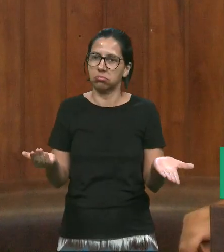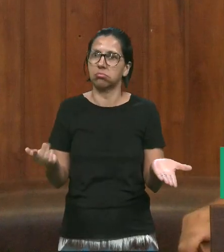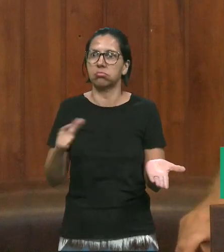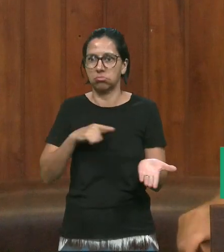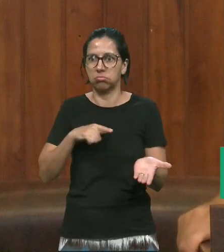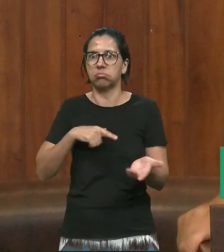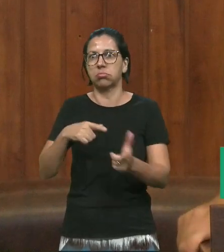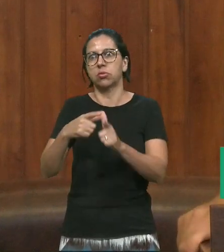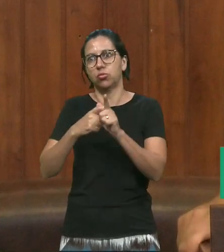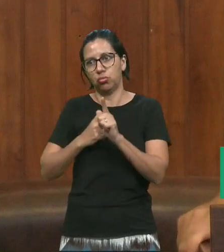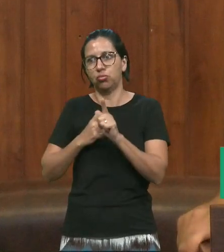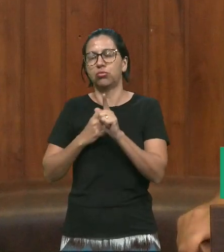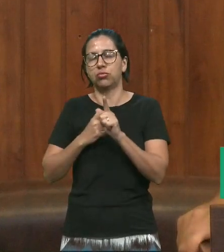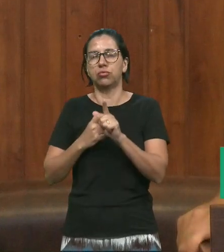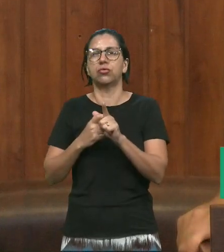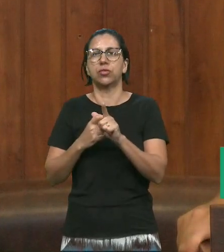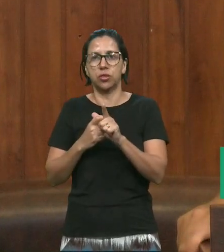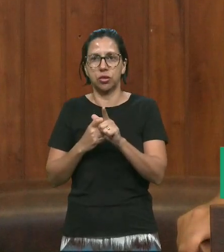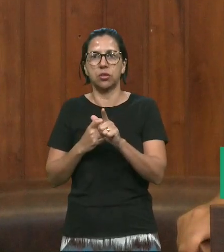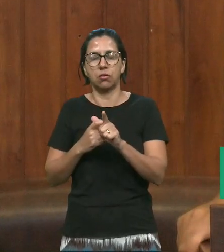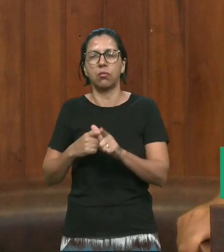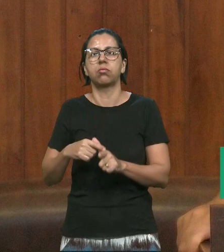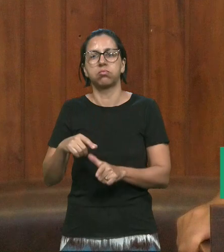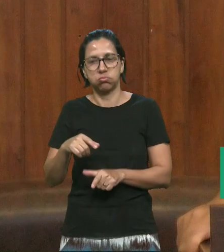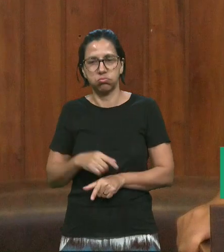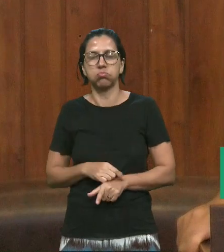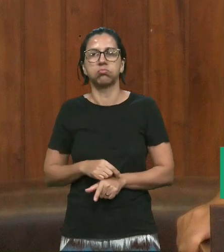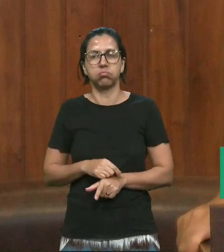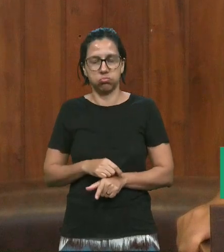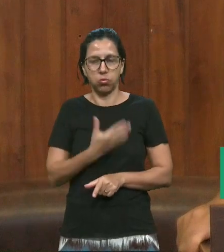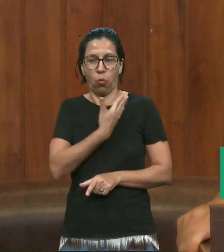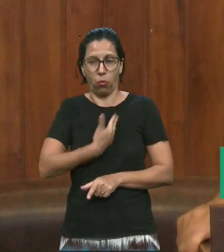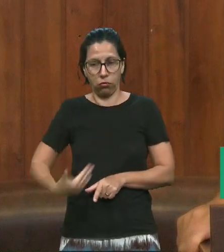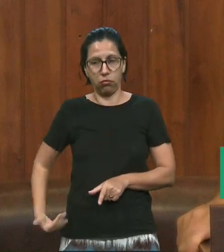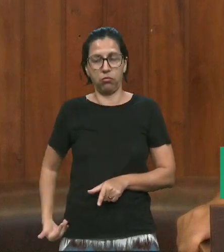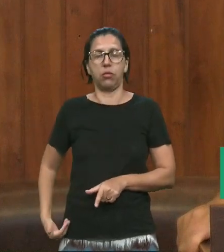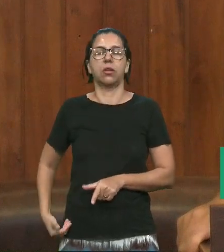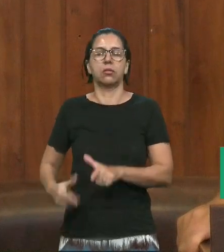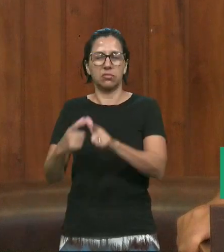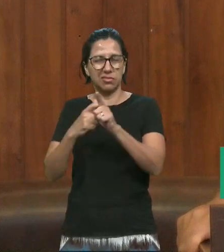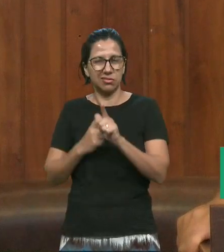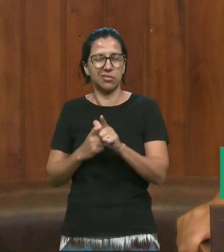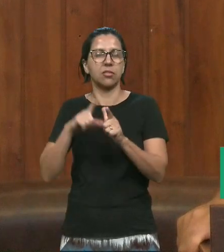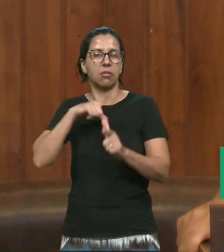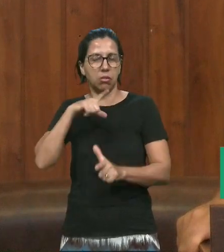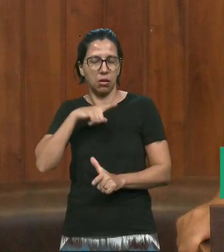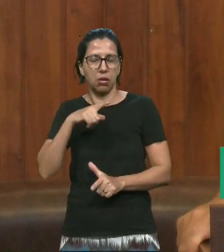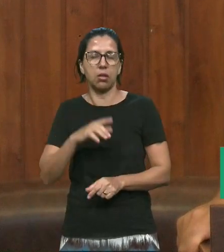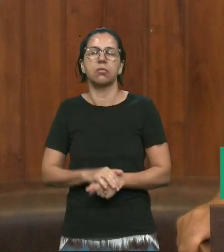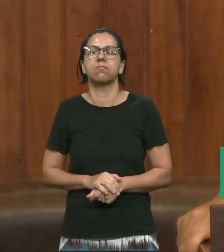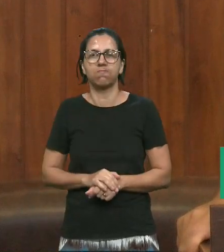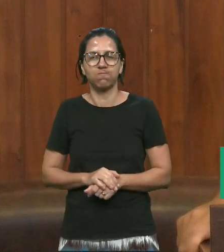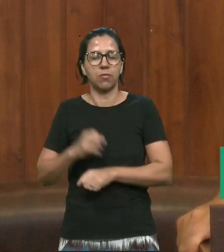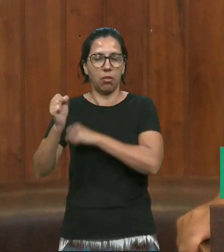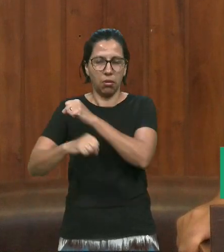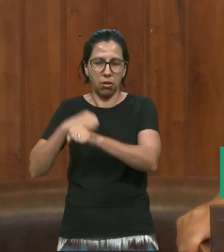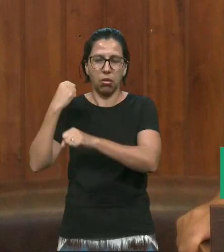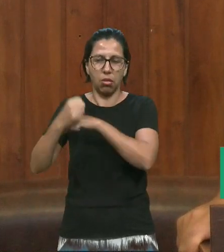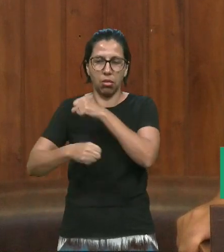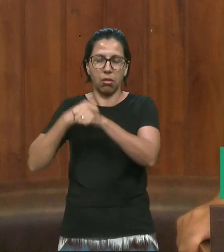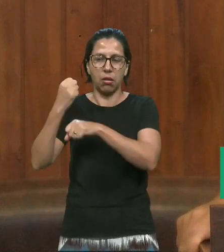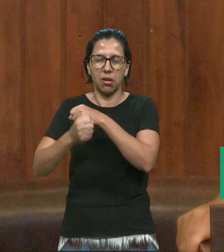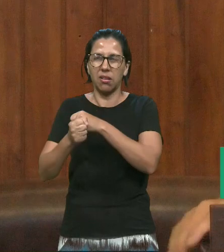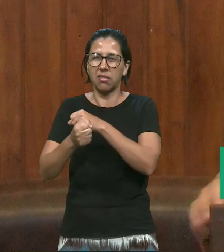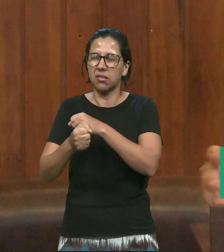de 1 trilhão para o povo pagar a nível federal. Vocês estão numa luta, né, de décadas, e você vai